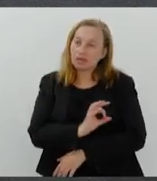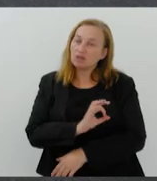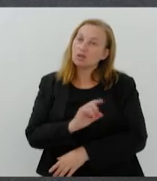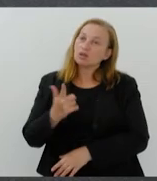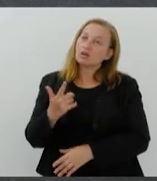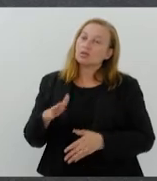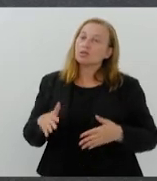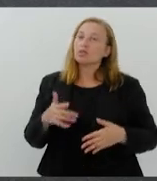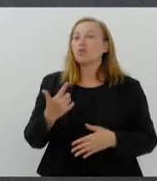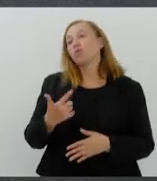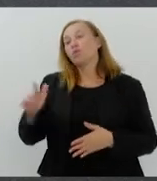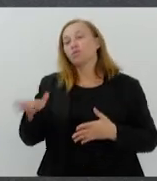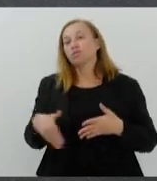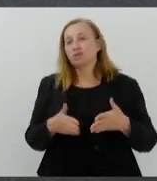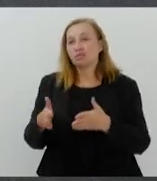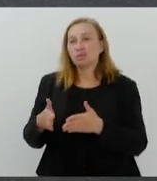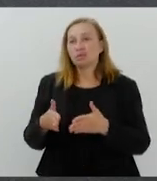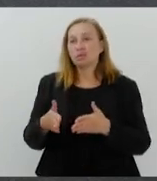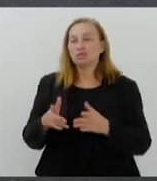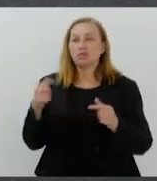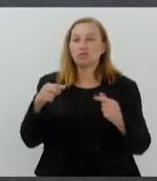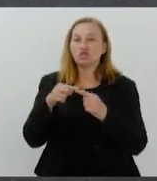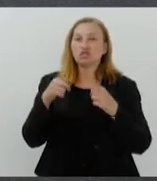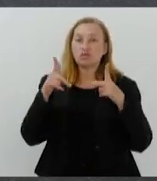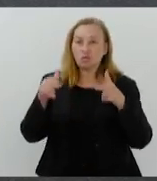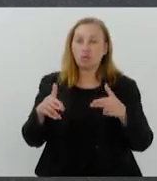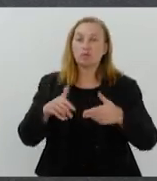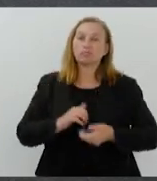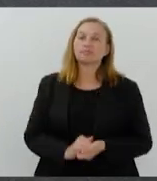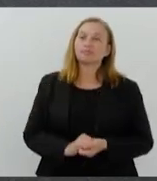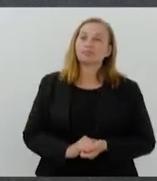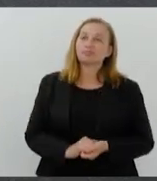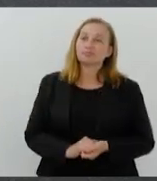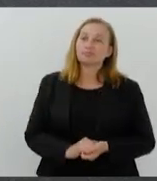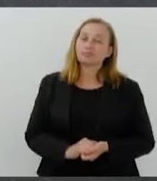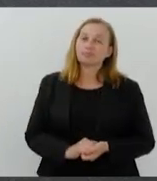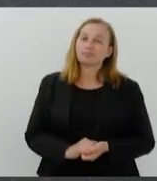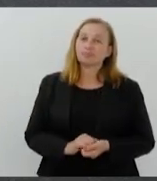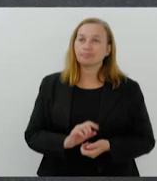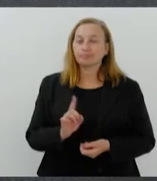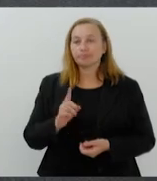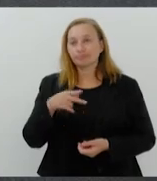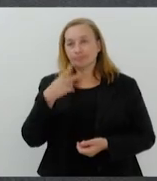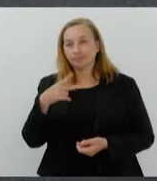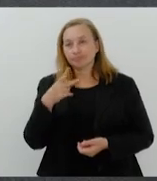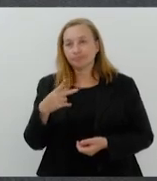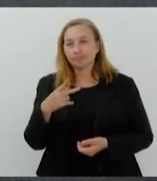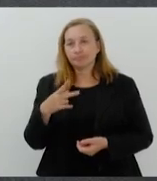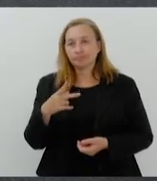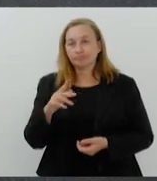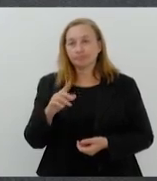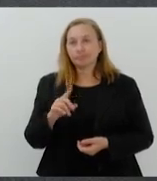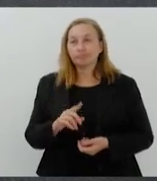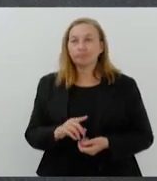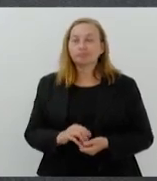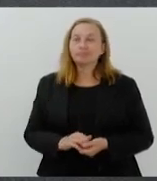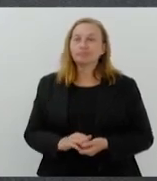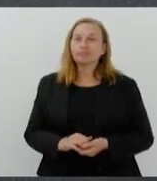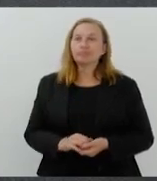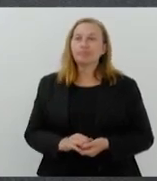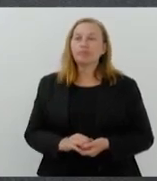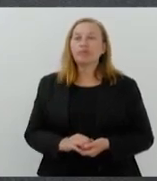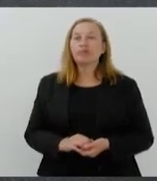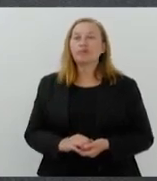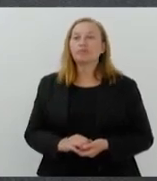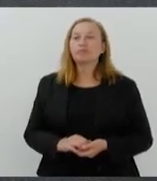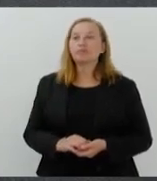caminho, tem absolutamente o mesmo objetivo. E, para não dizer que não falei de flores, dizer que